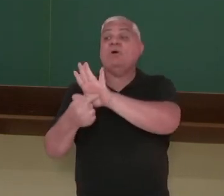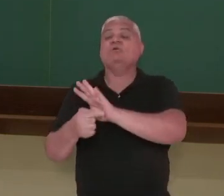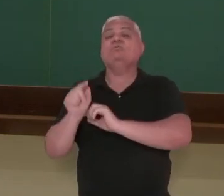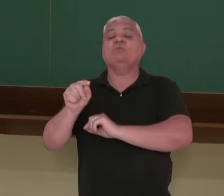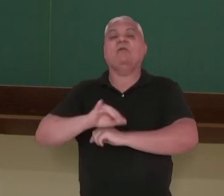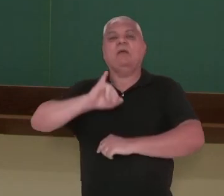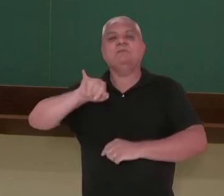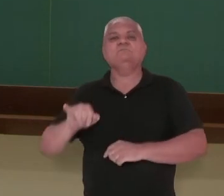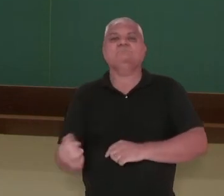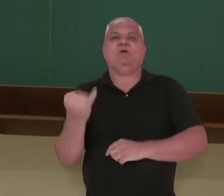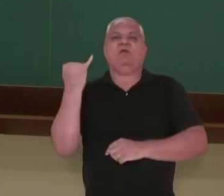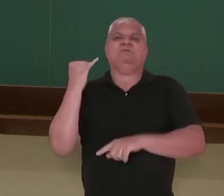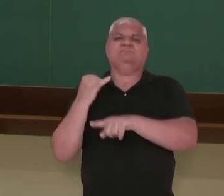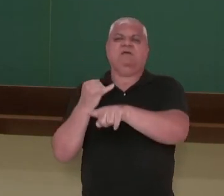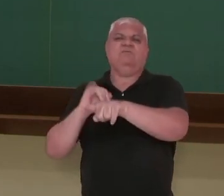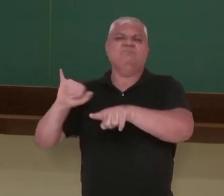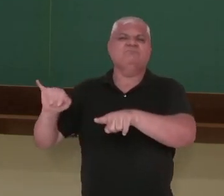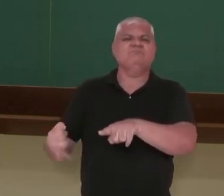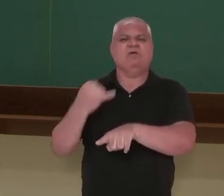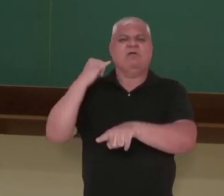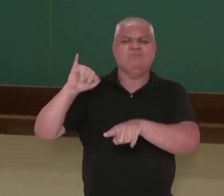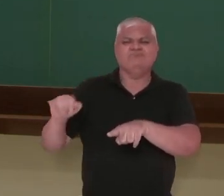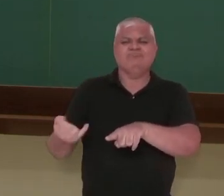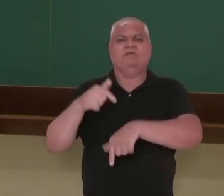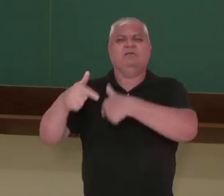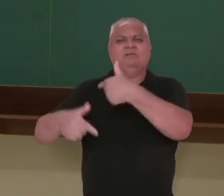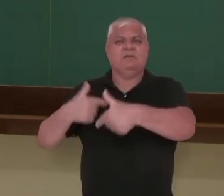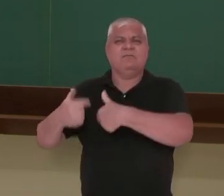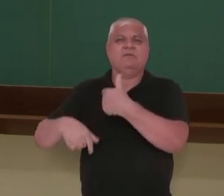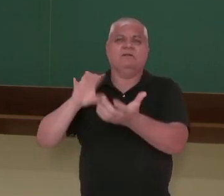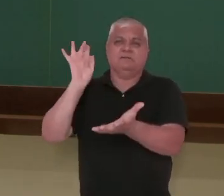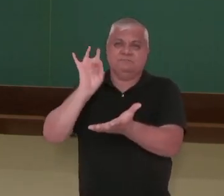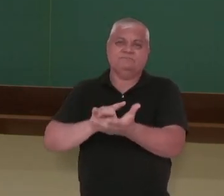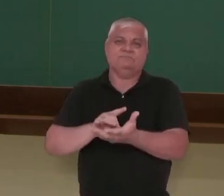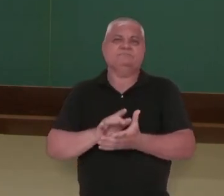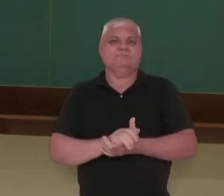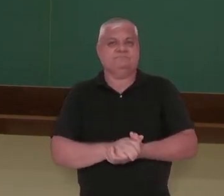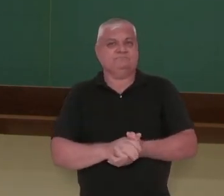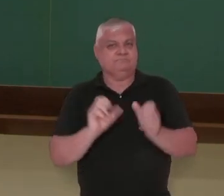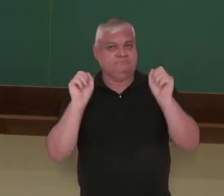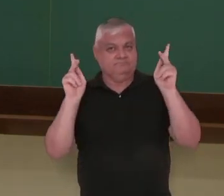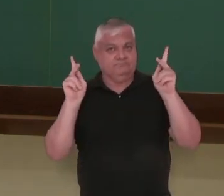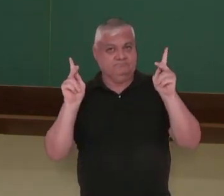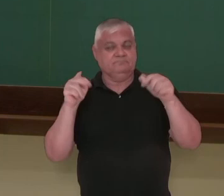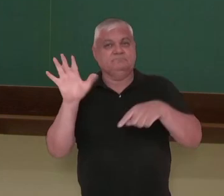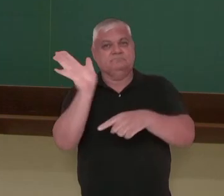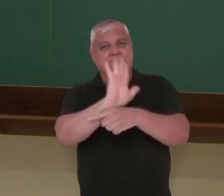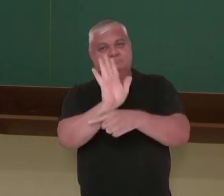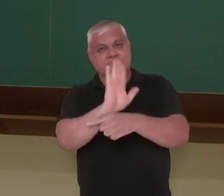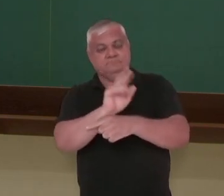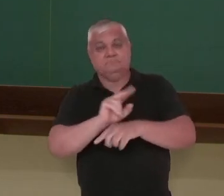que a pessoa passa para poder sobreviver, ou seja, a própria realidade. Ok, pessoal?